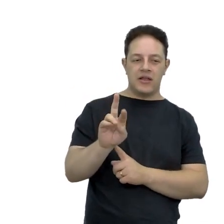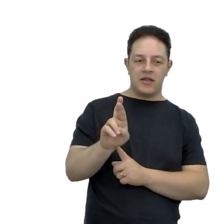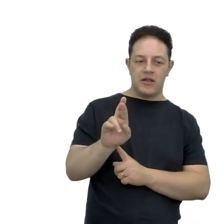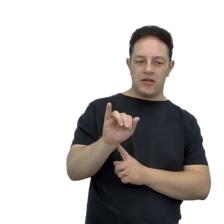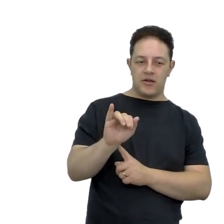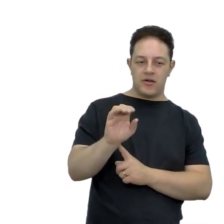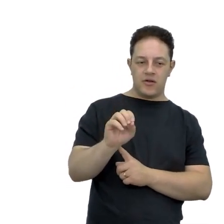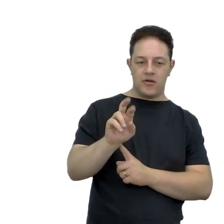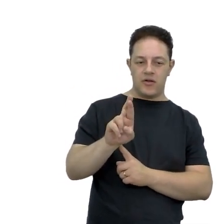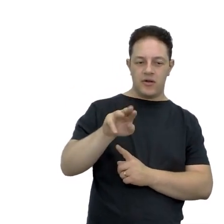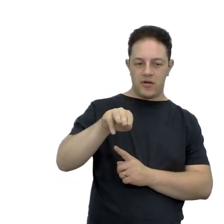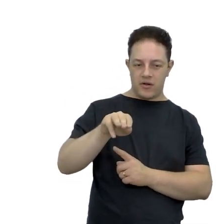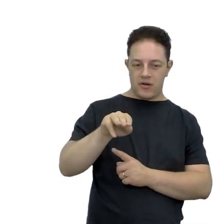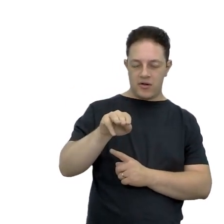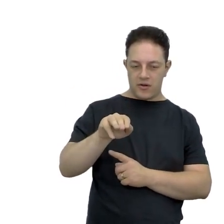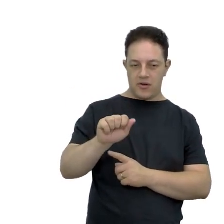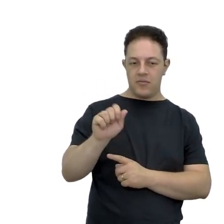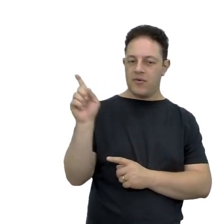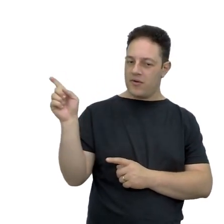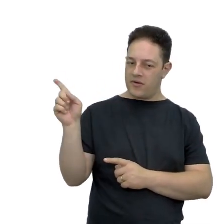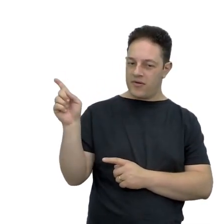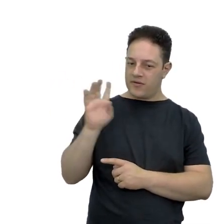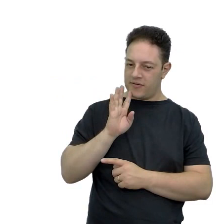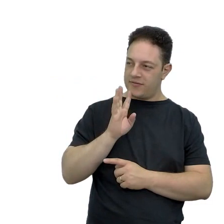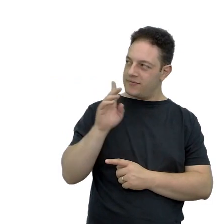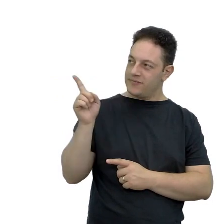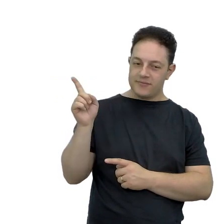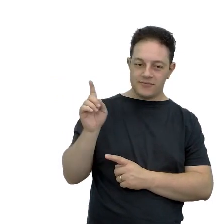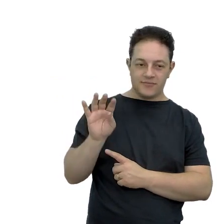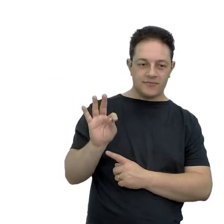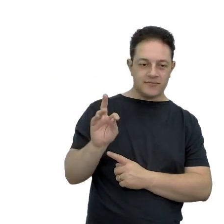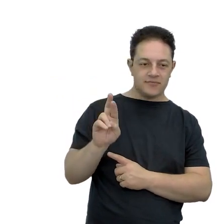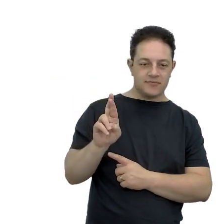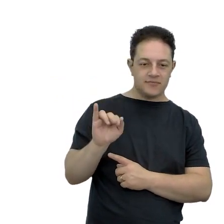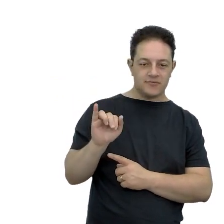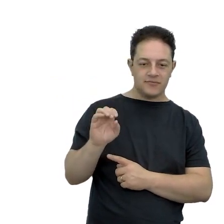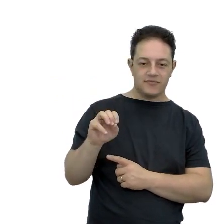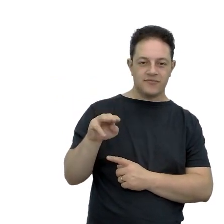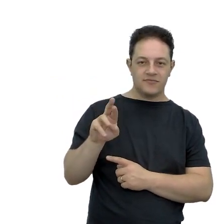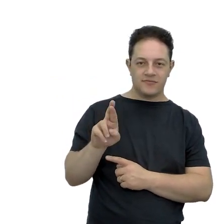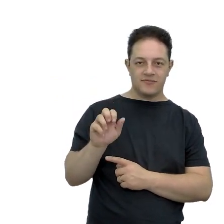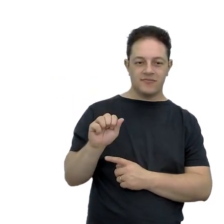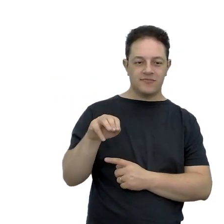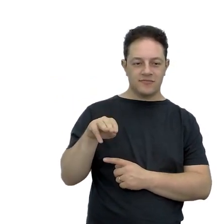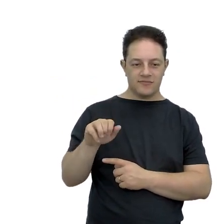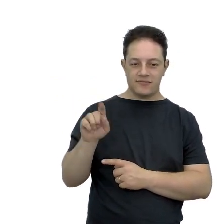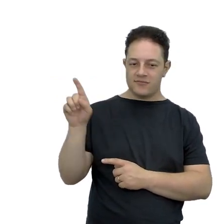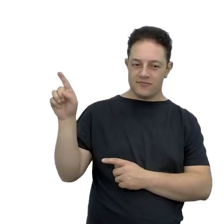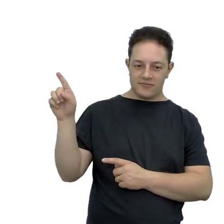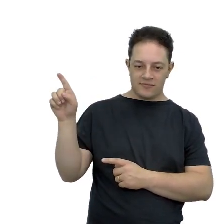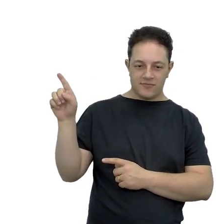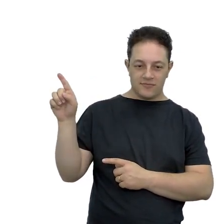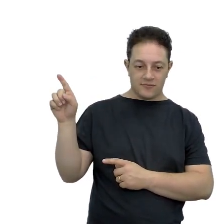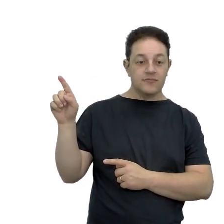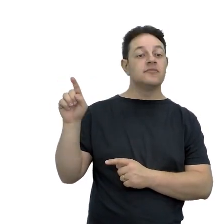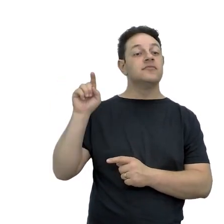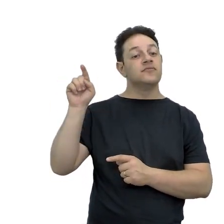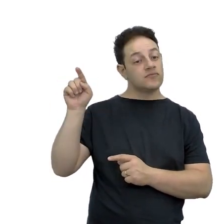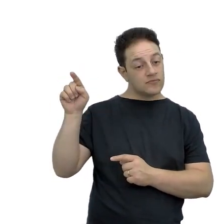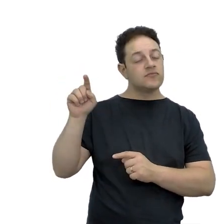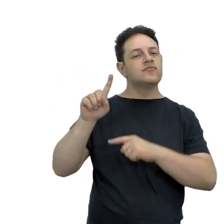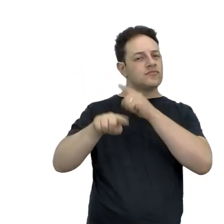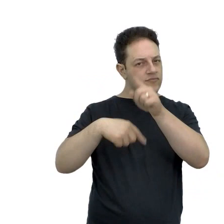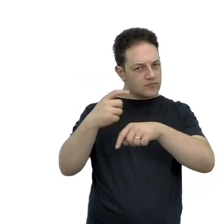Não sei se vocês conhecem esse tal de triorama, mas tem uma febre, se você nunca viu, pesquisa aí